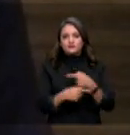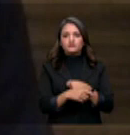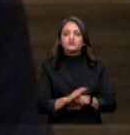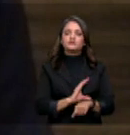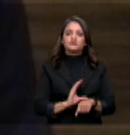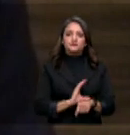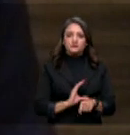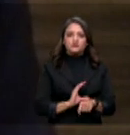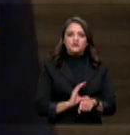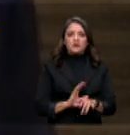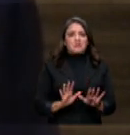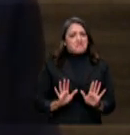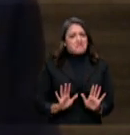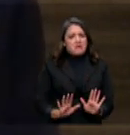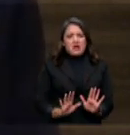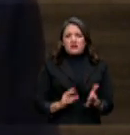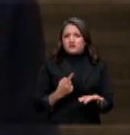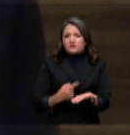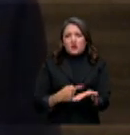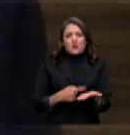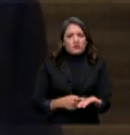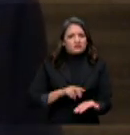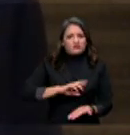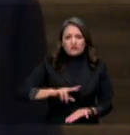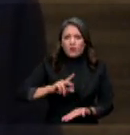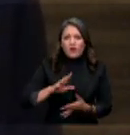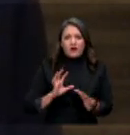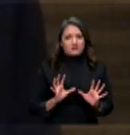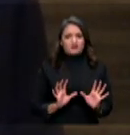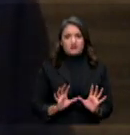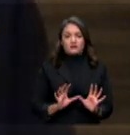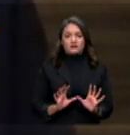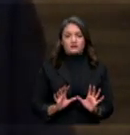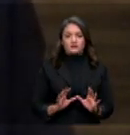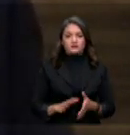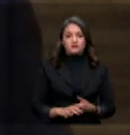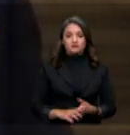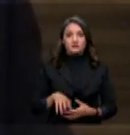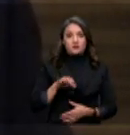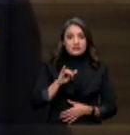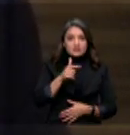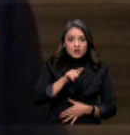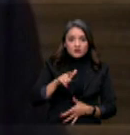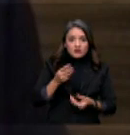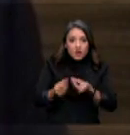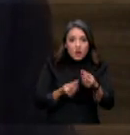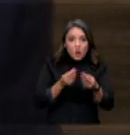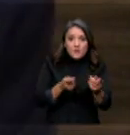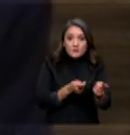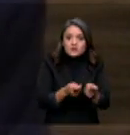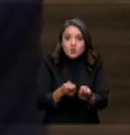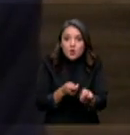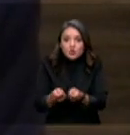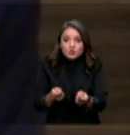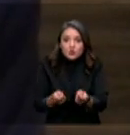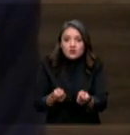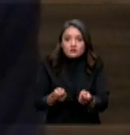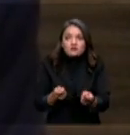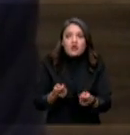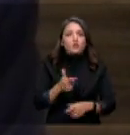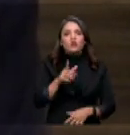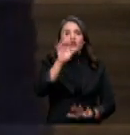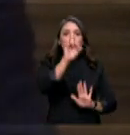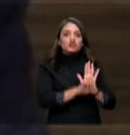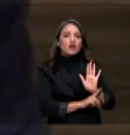que eu considero fundamental. Mas eu não acho que o acordo fez isso. O acordo disse que se não houver mecanismo de controle, não tem direito de pedir hora